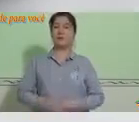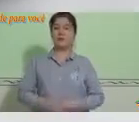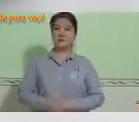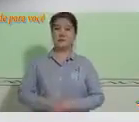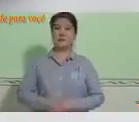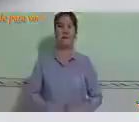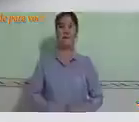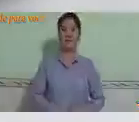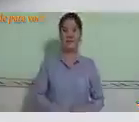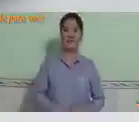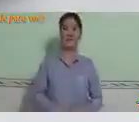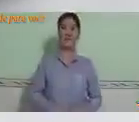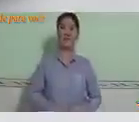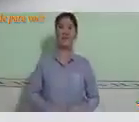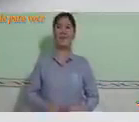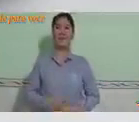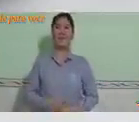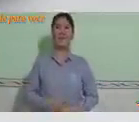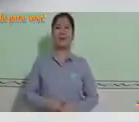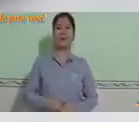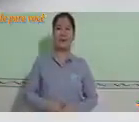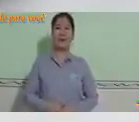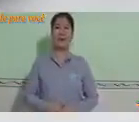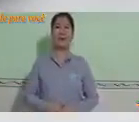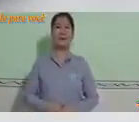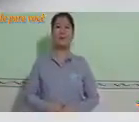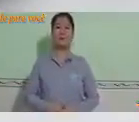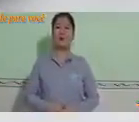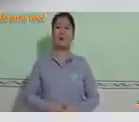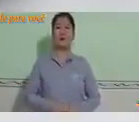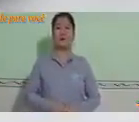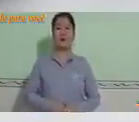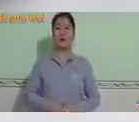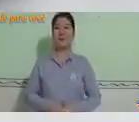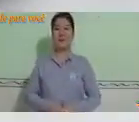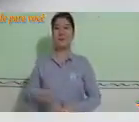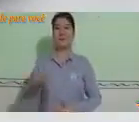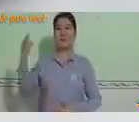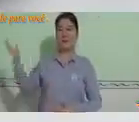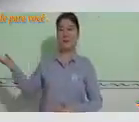tornar permanentes, sendo muito difíceis de serem removidas na vida adulta.